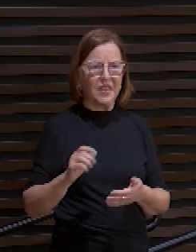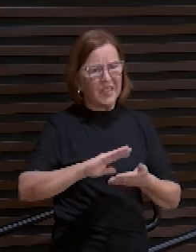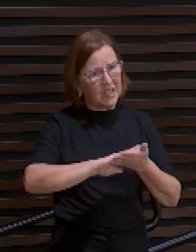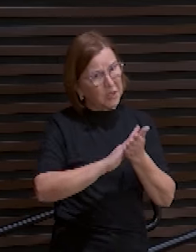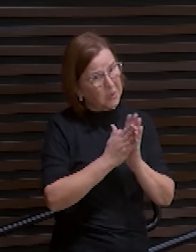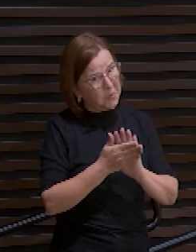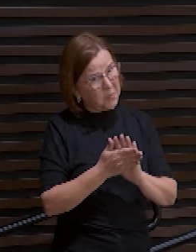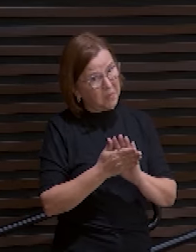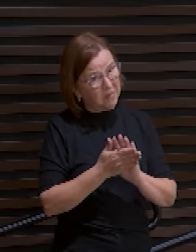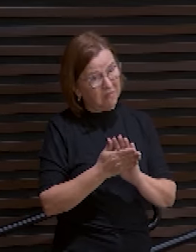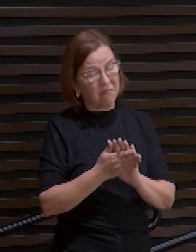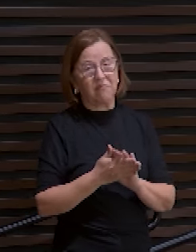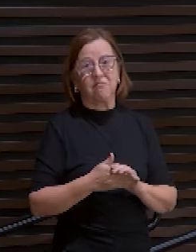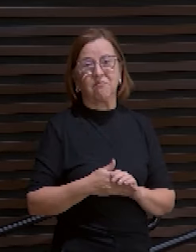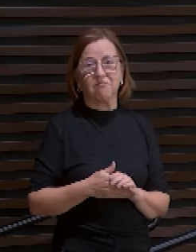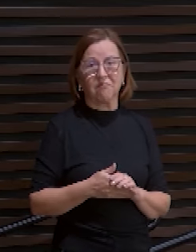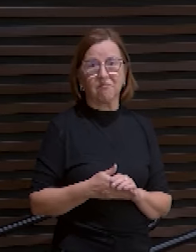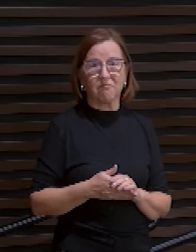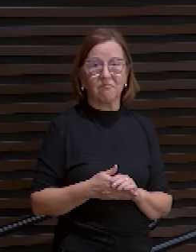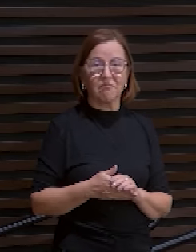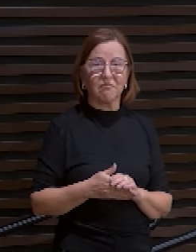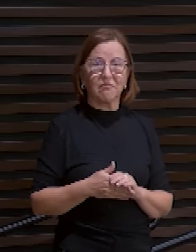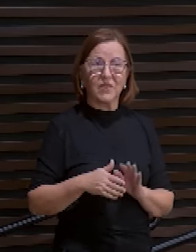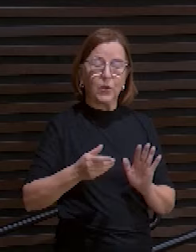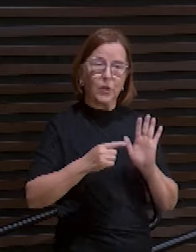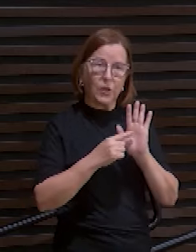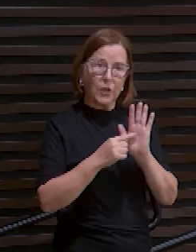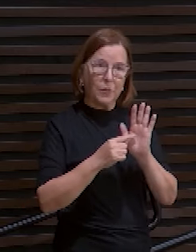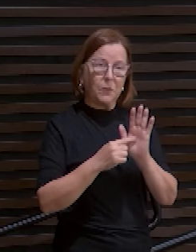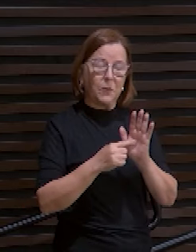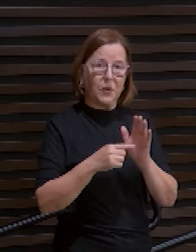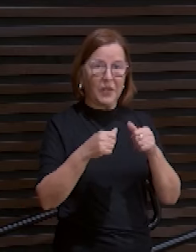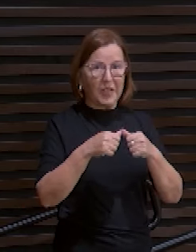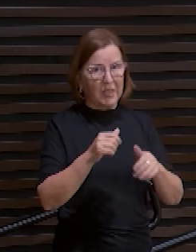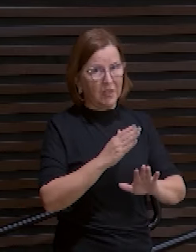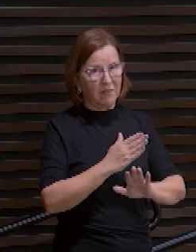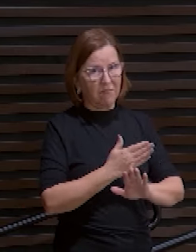que descrevem os resultados dessas atitudes nos